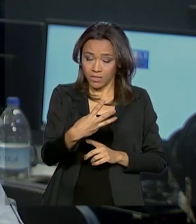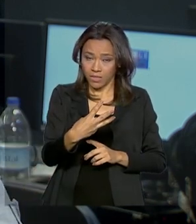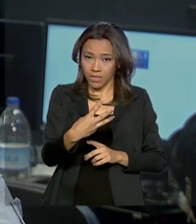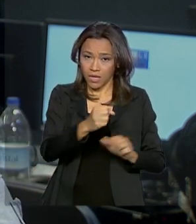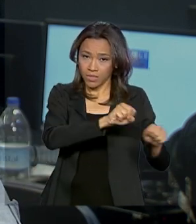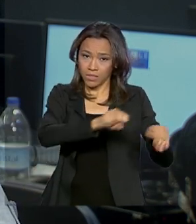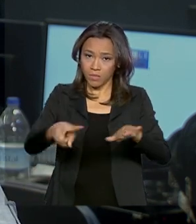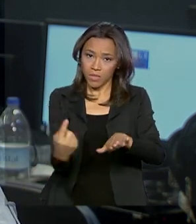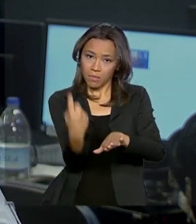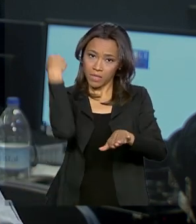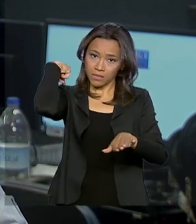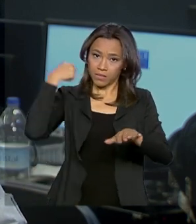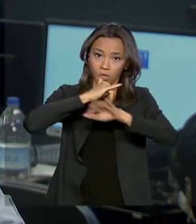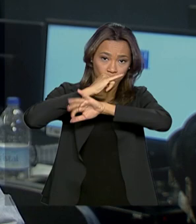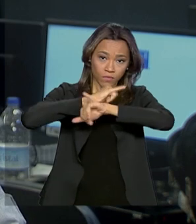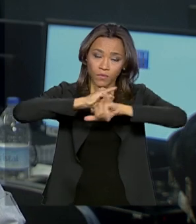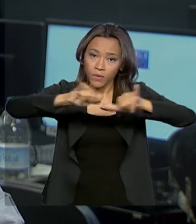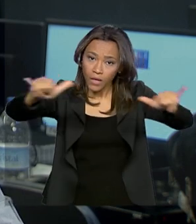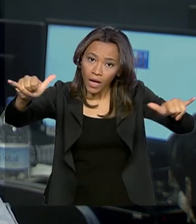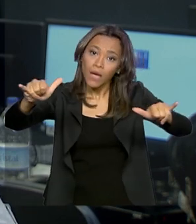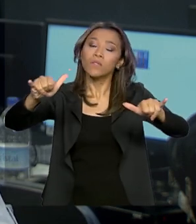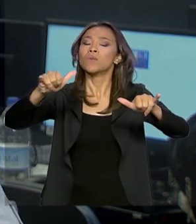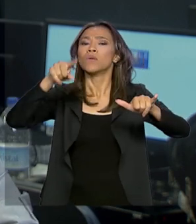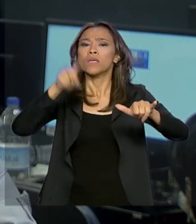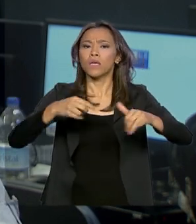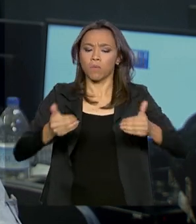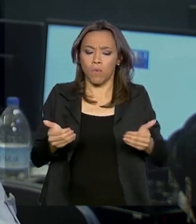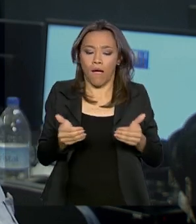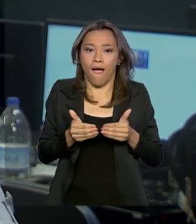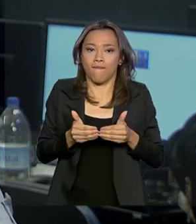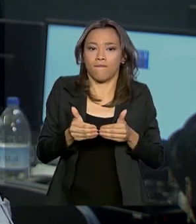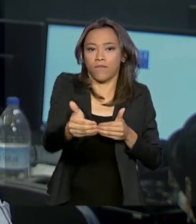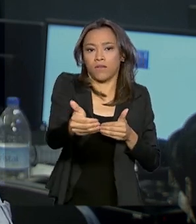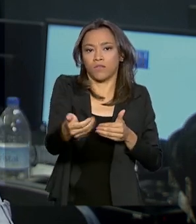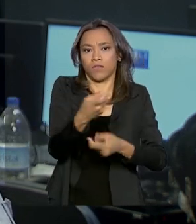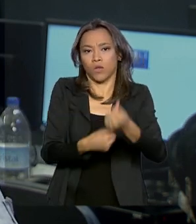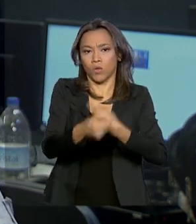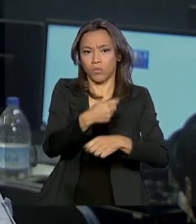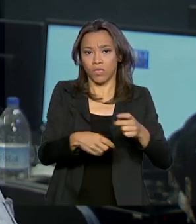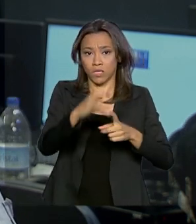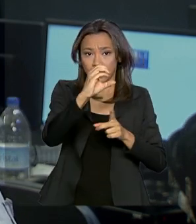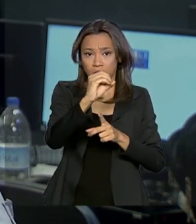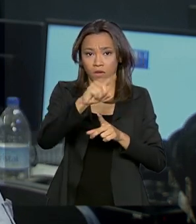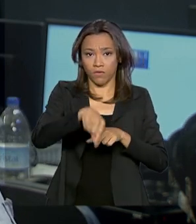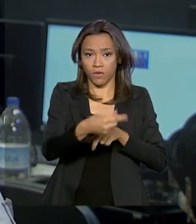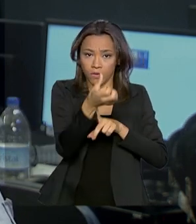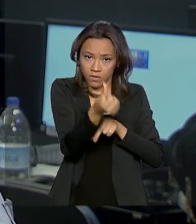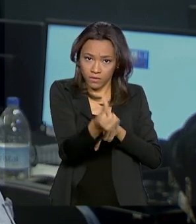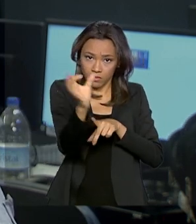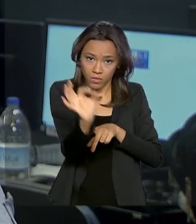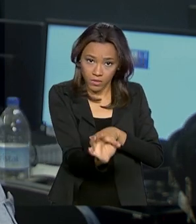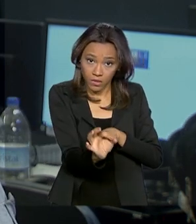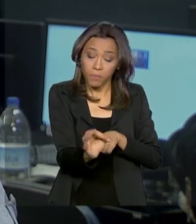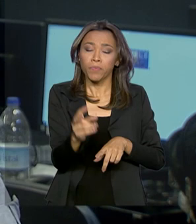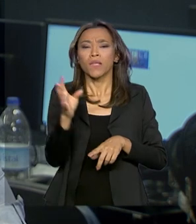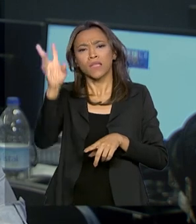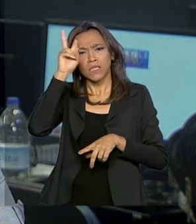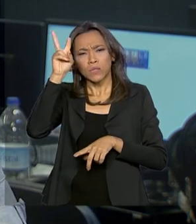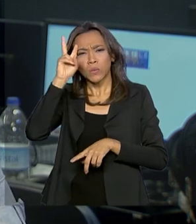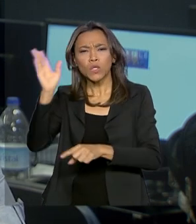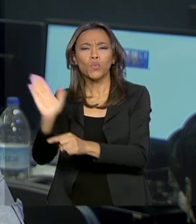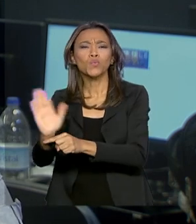passada, que mostram um avanço da economia de 0,6%. Na segunda-feira, num vídeo pela internet,